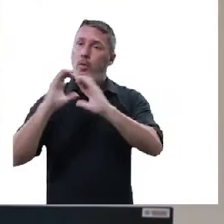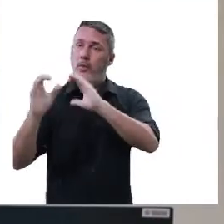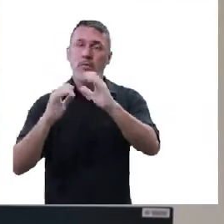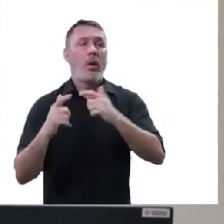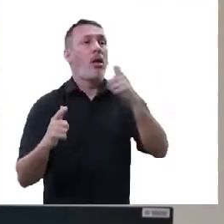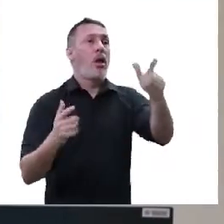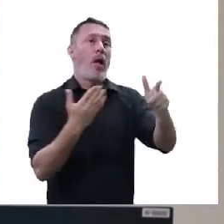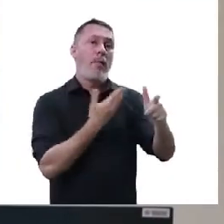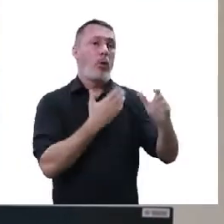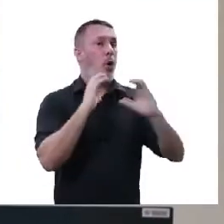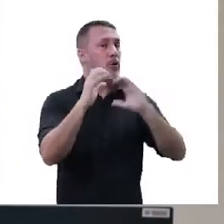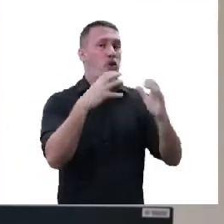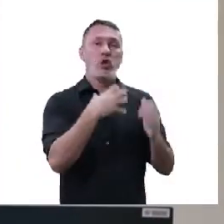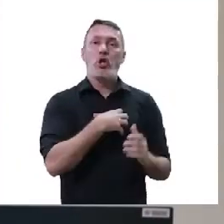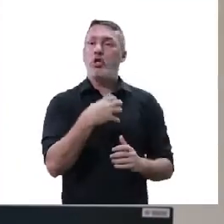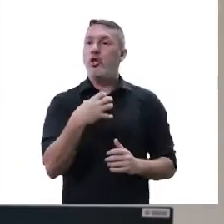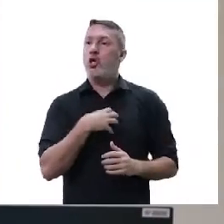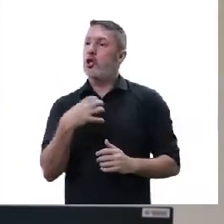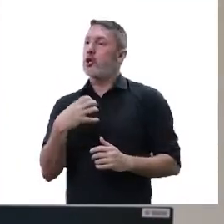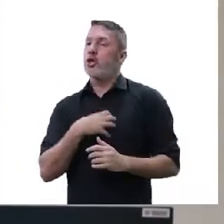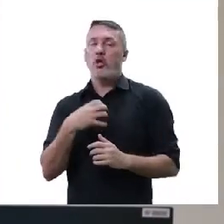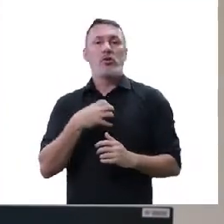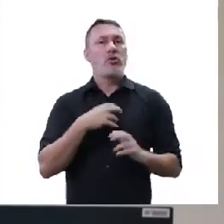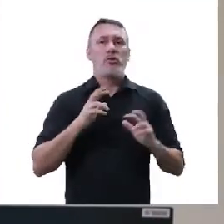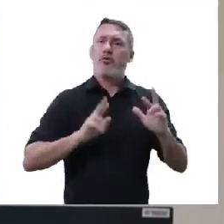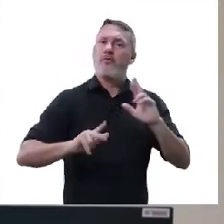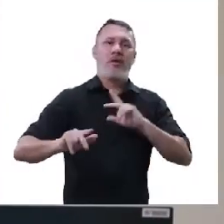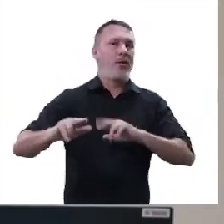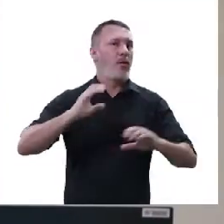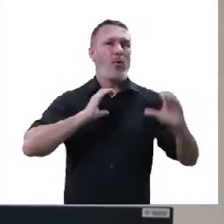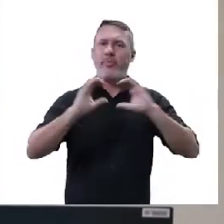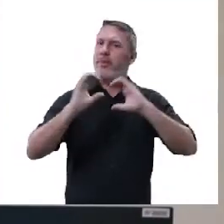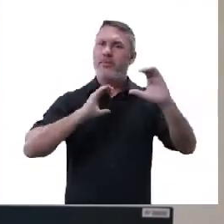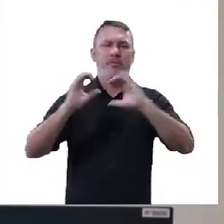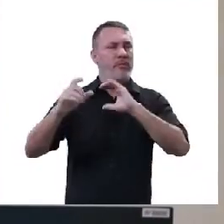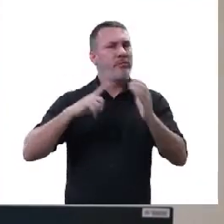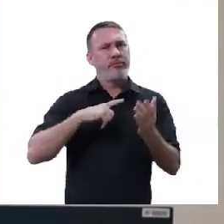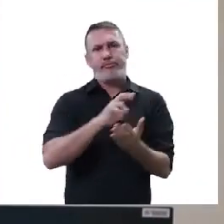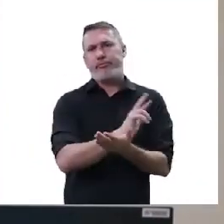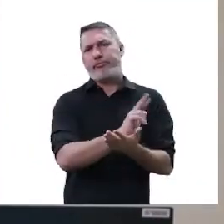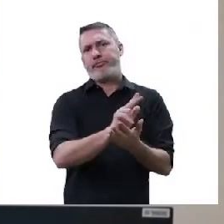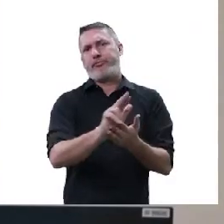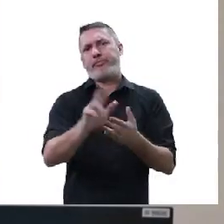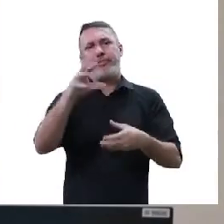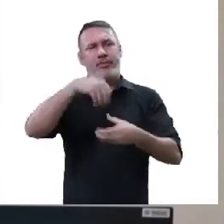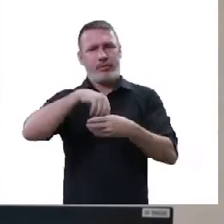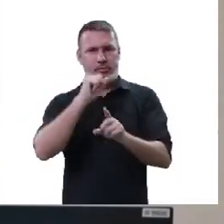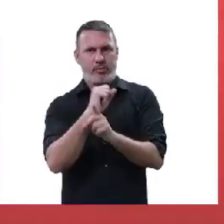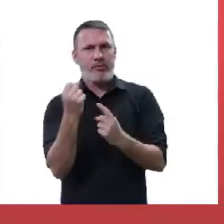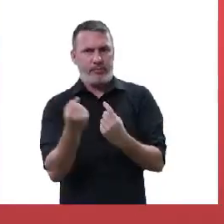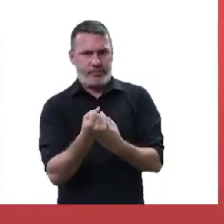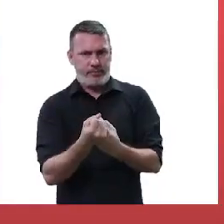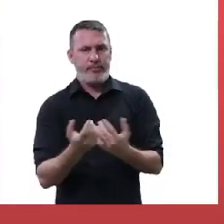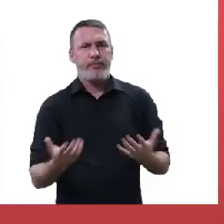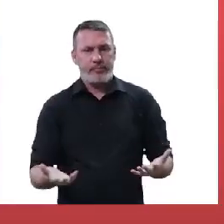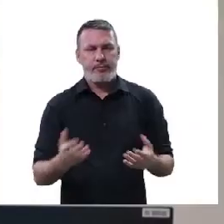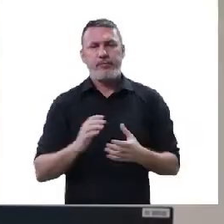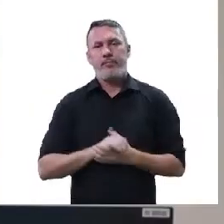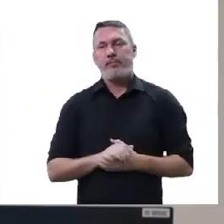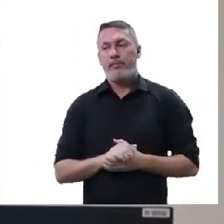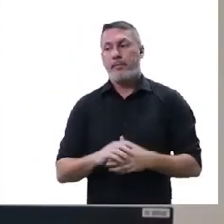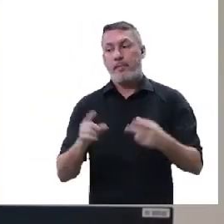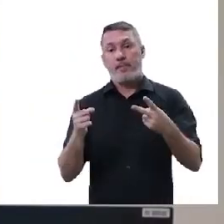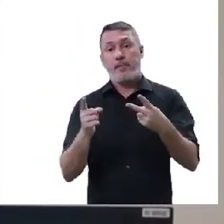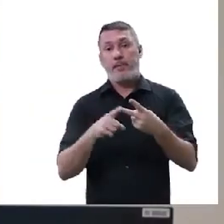jeito, e ele vai estar com os amigos vai falar de outro jeito, ele vai utilizar, né, as variações existentes na nossa língua. O